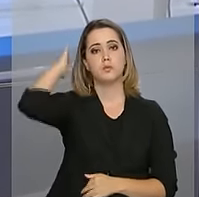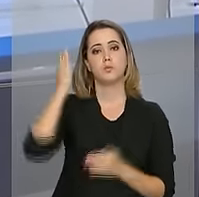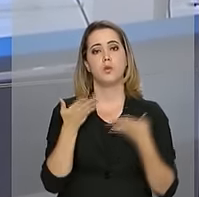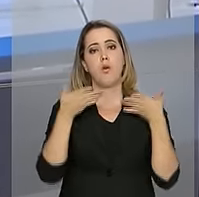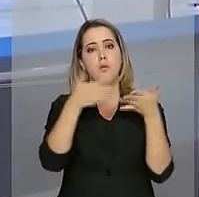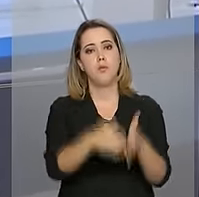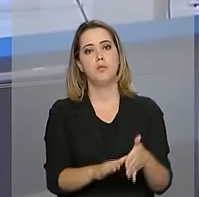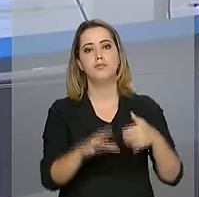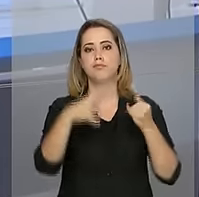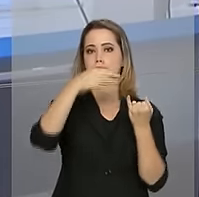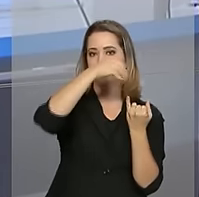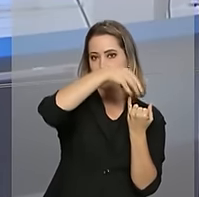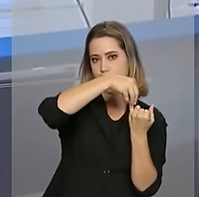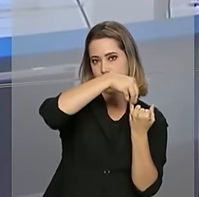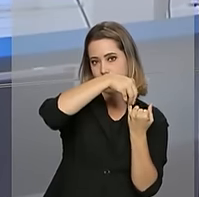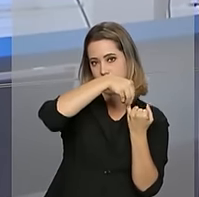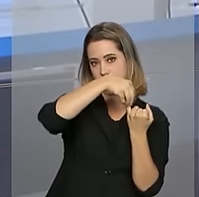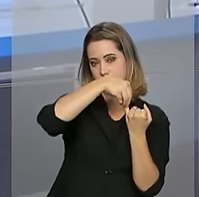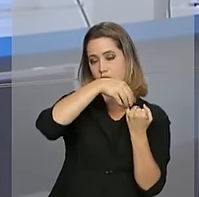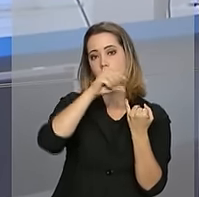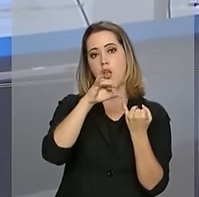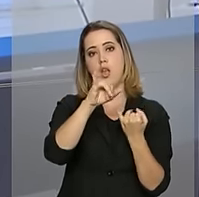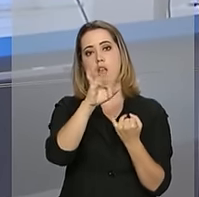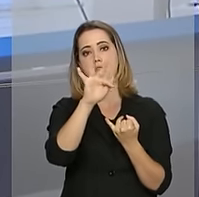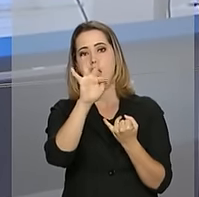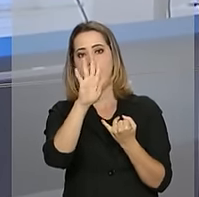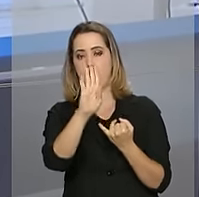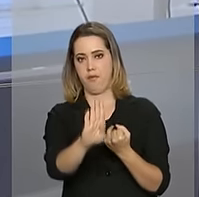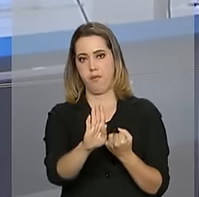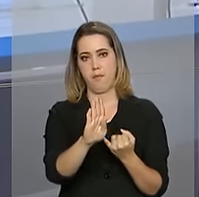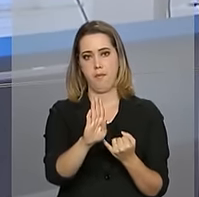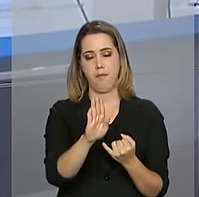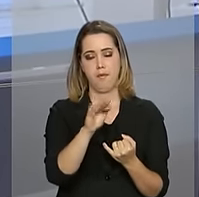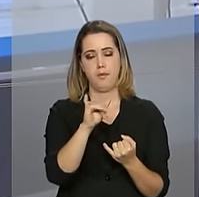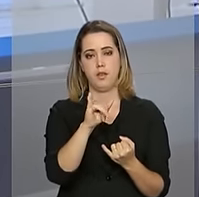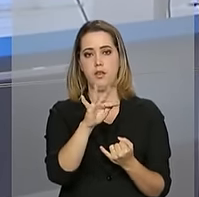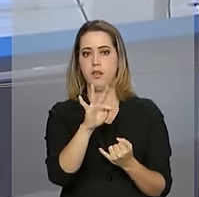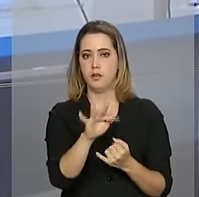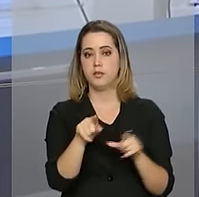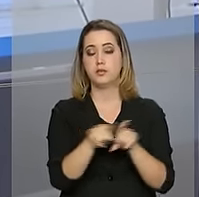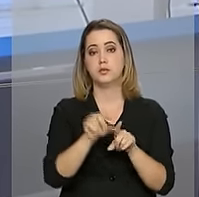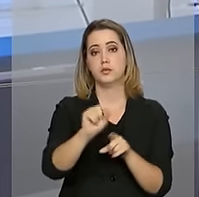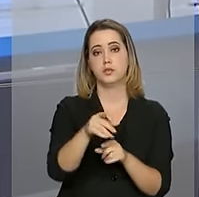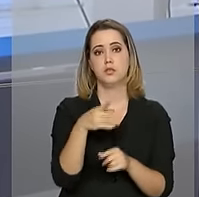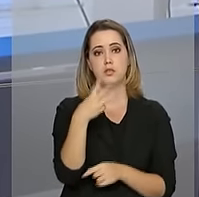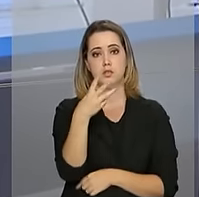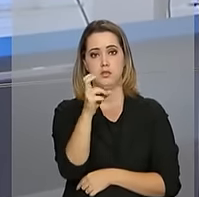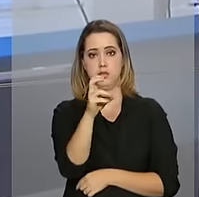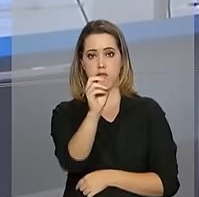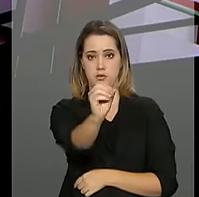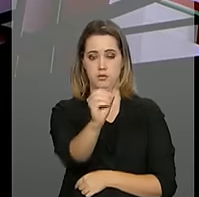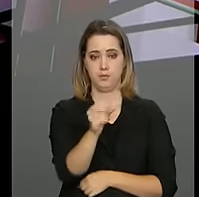do Instituto Federal de Ensino. A nova sede vai levar educação a 350 alunos.